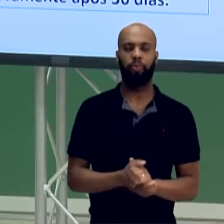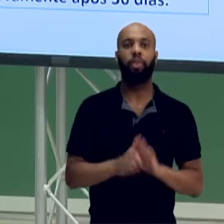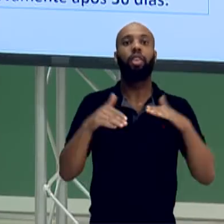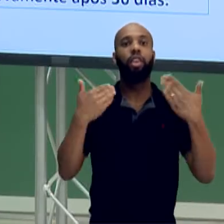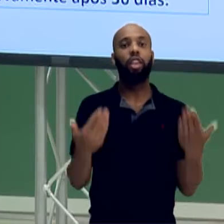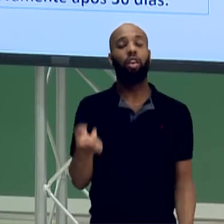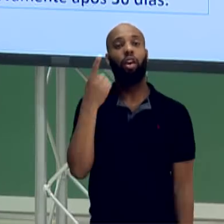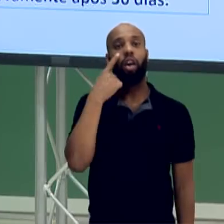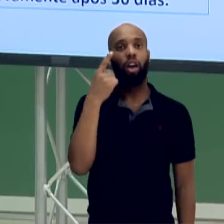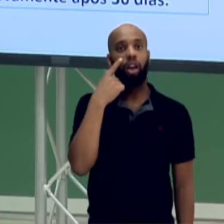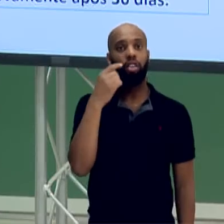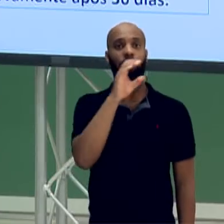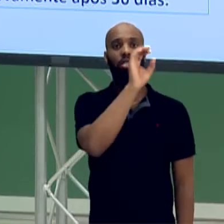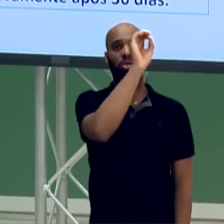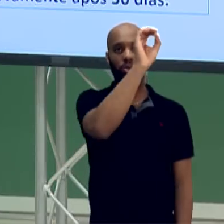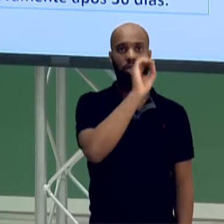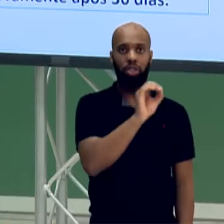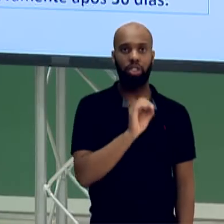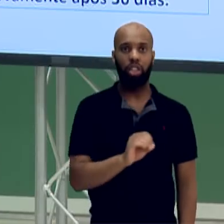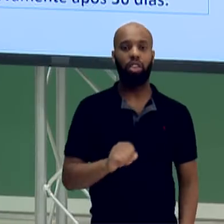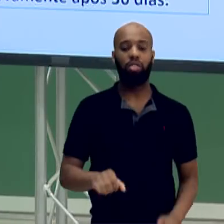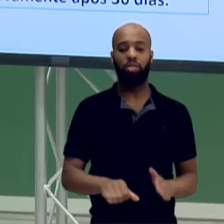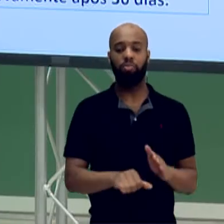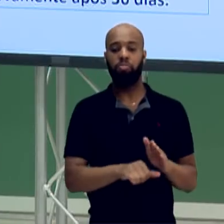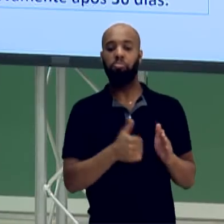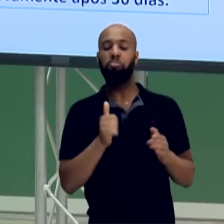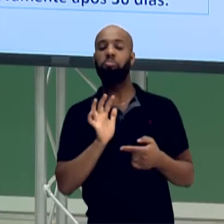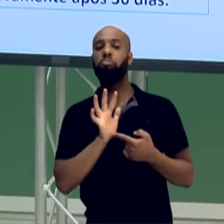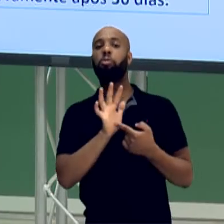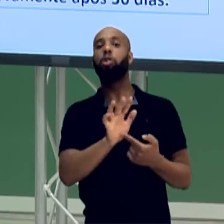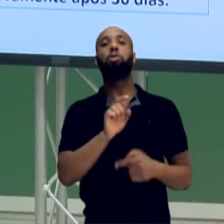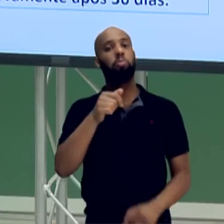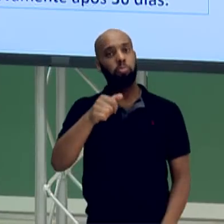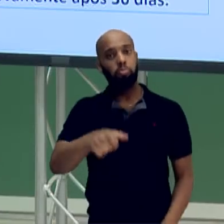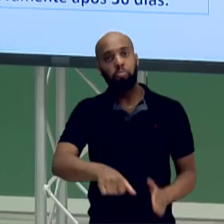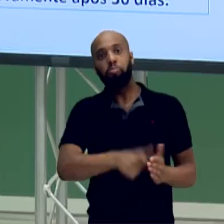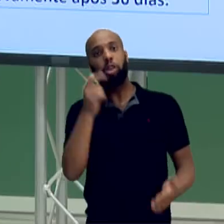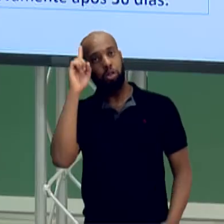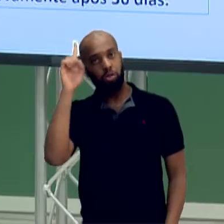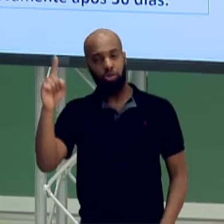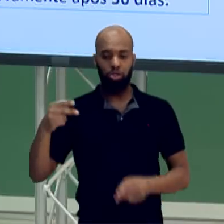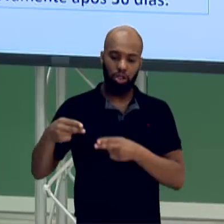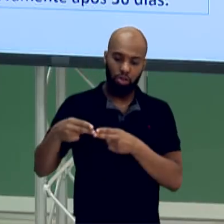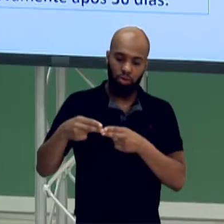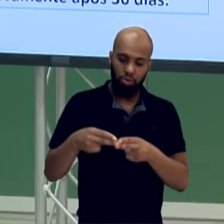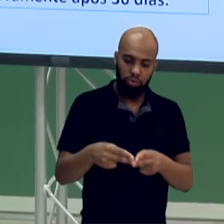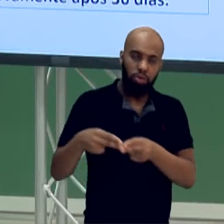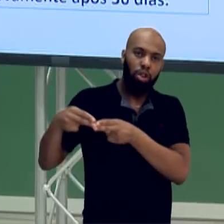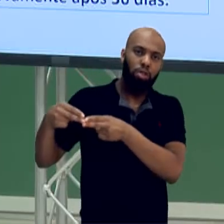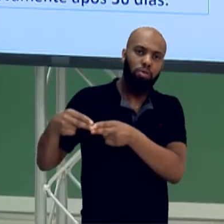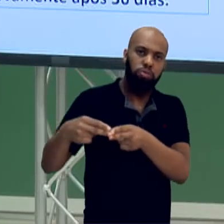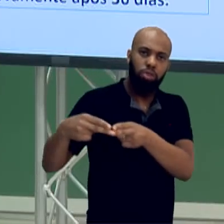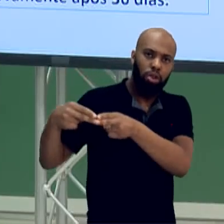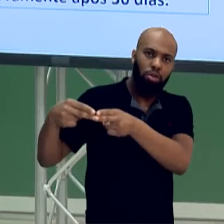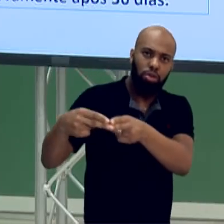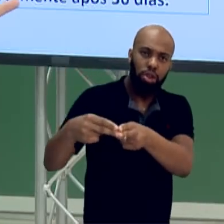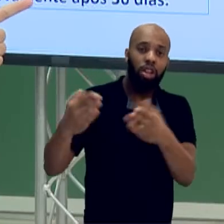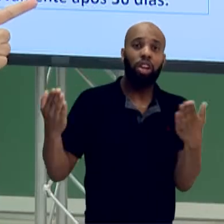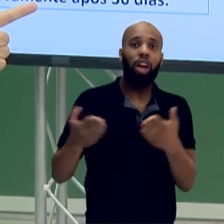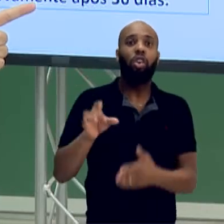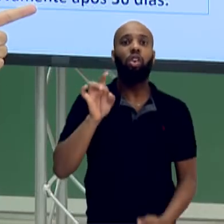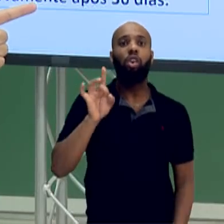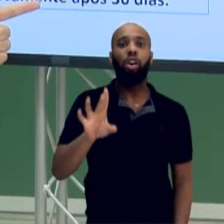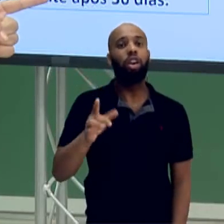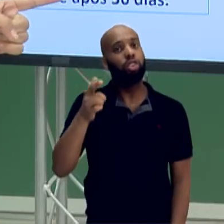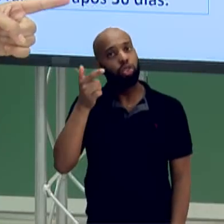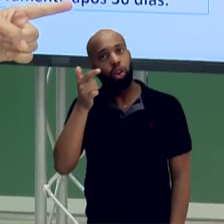Considerando que o 0 representa o primeiro dia em que saíram juntos, então só sairão juntos